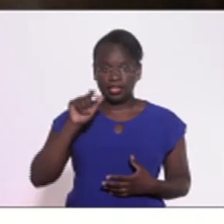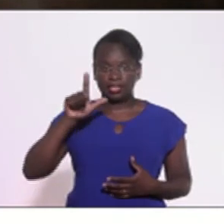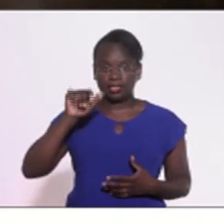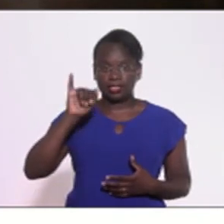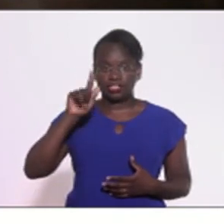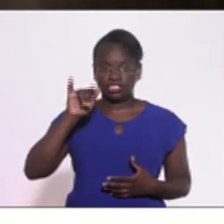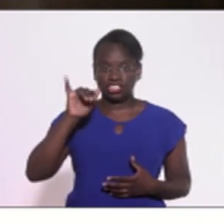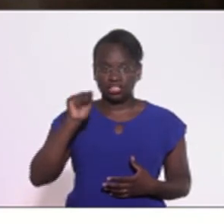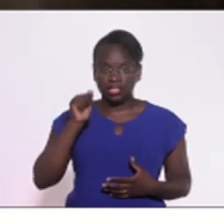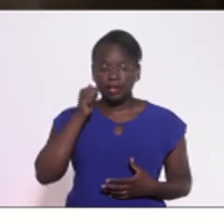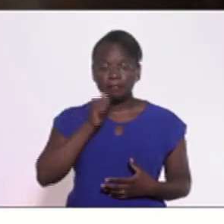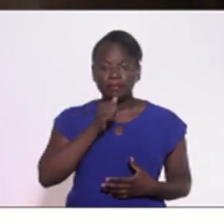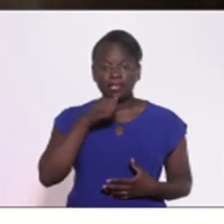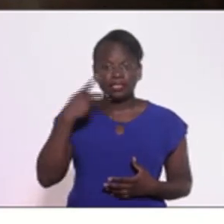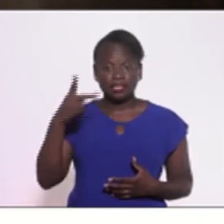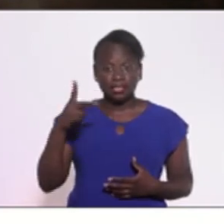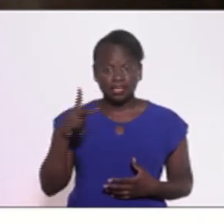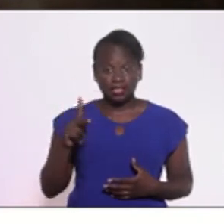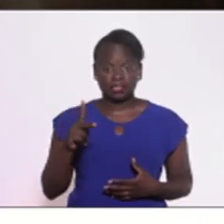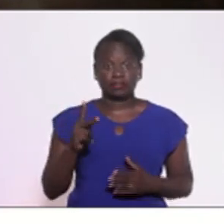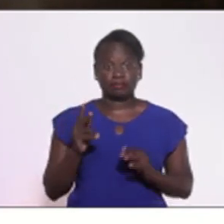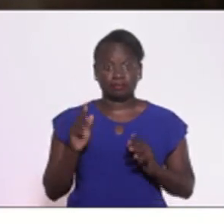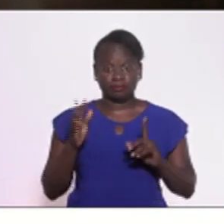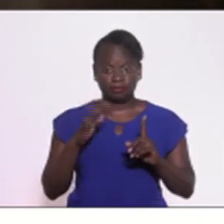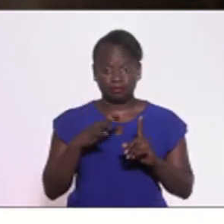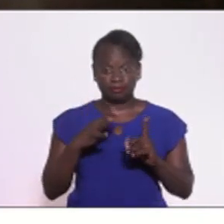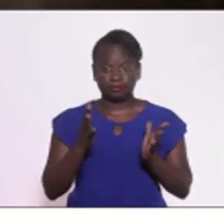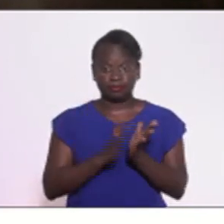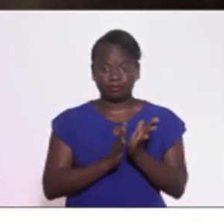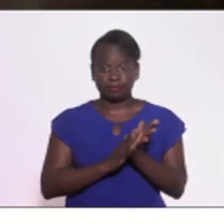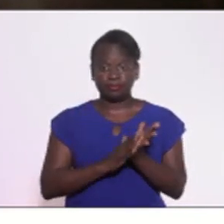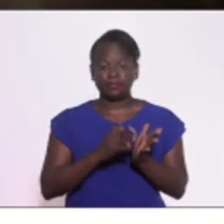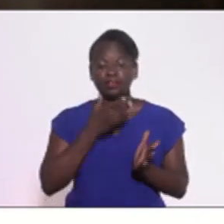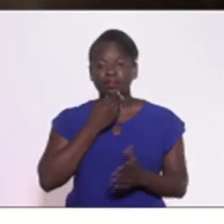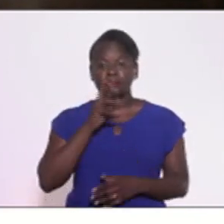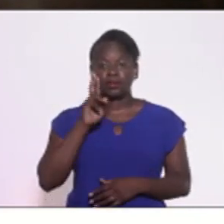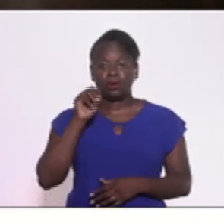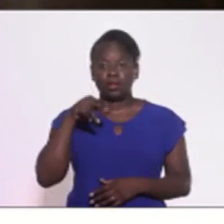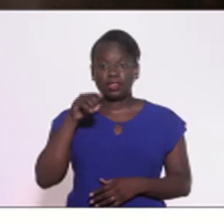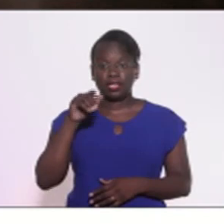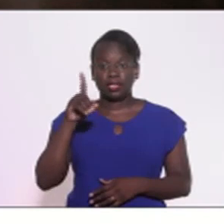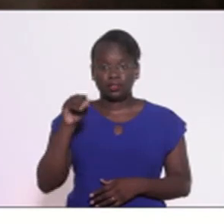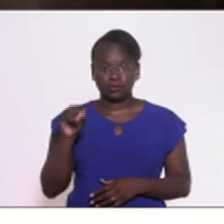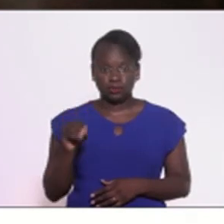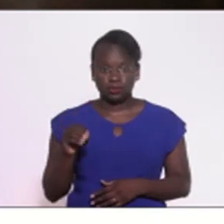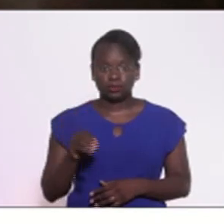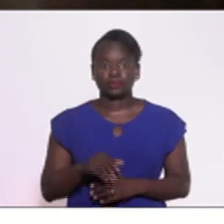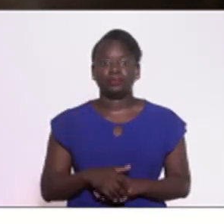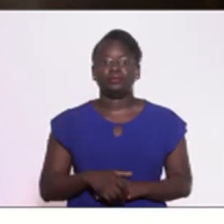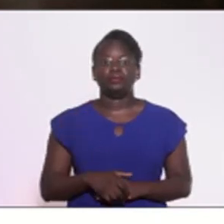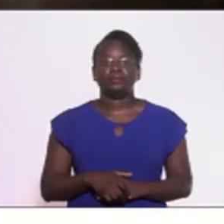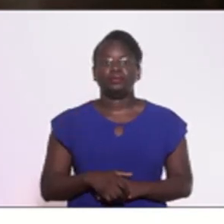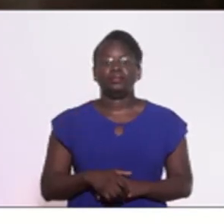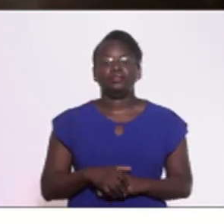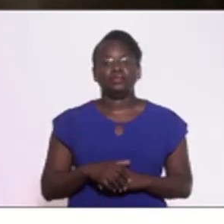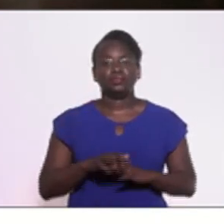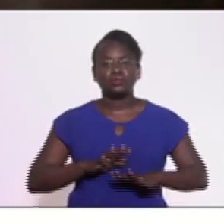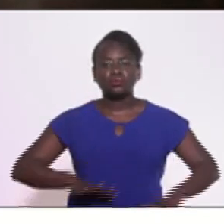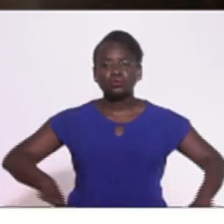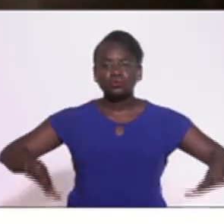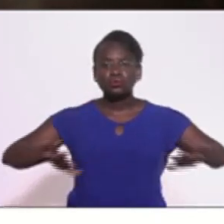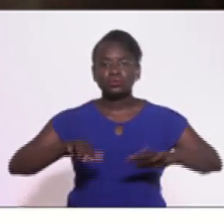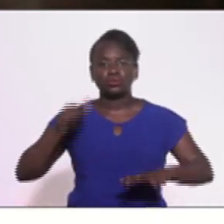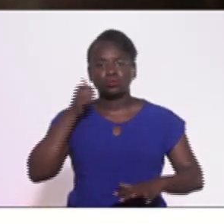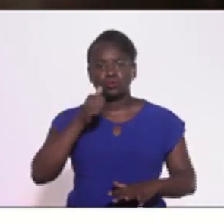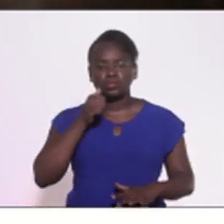mãe do nosso homenageado Ronaldo, Gonlewski, saudar todas